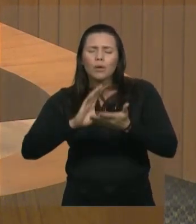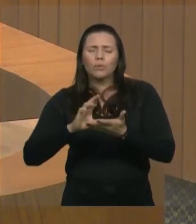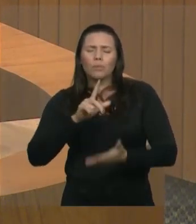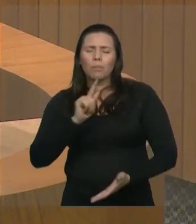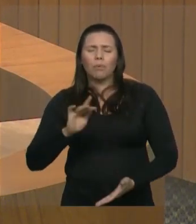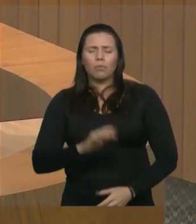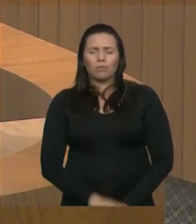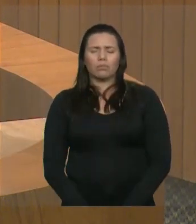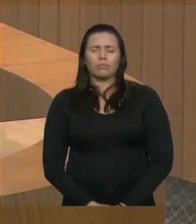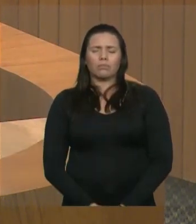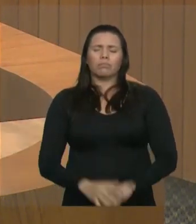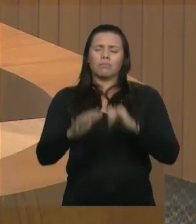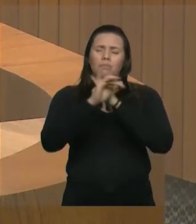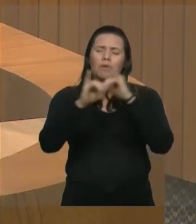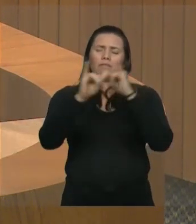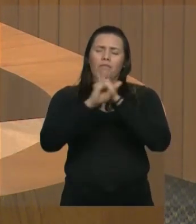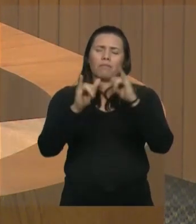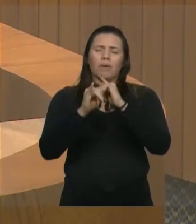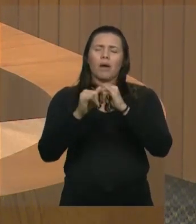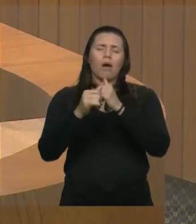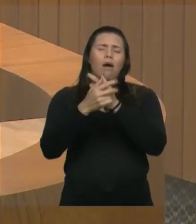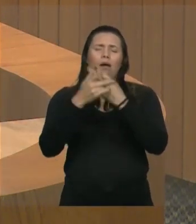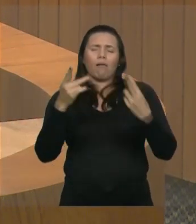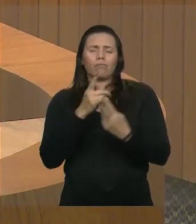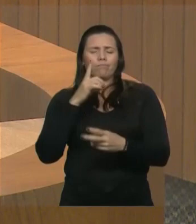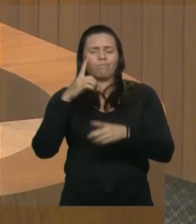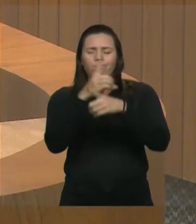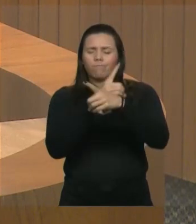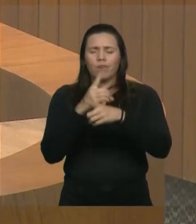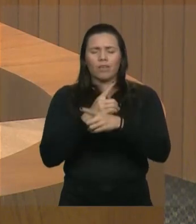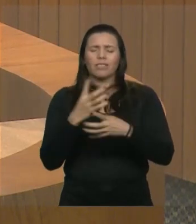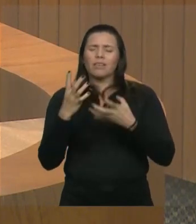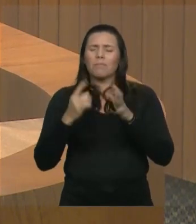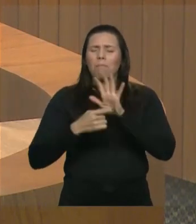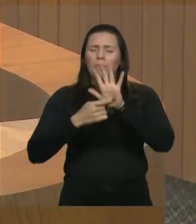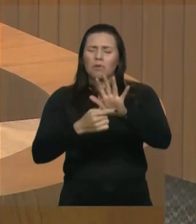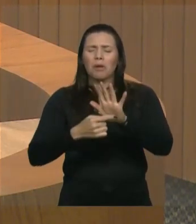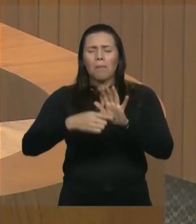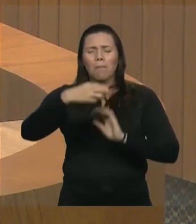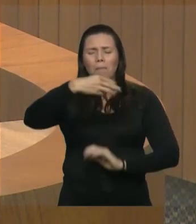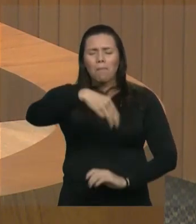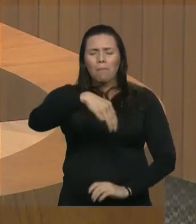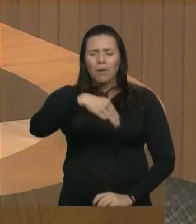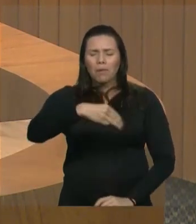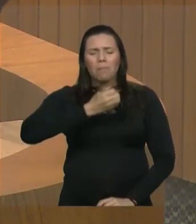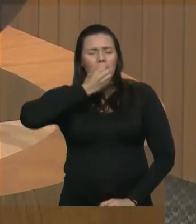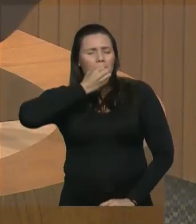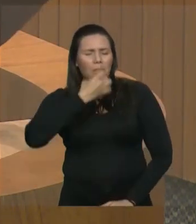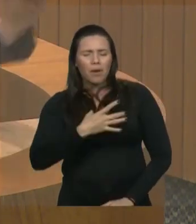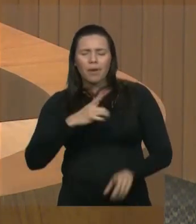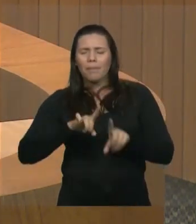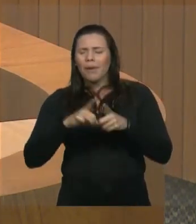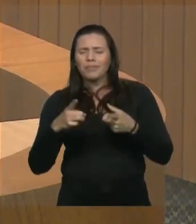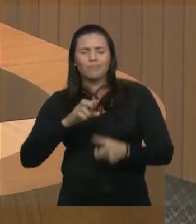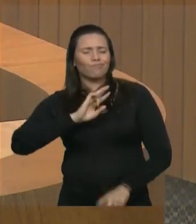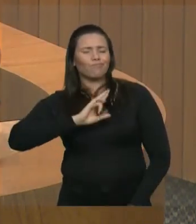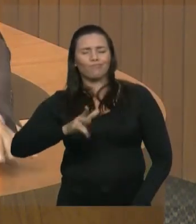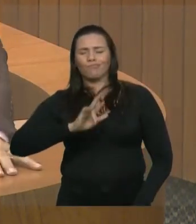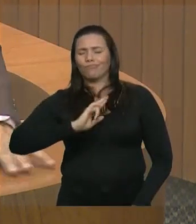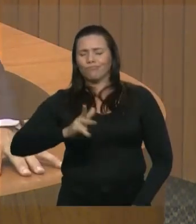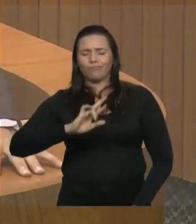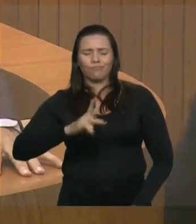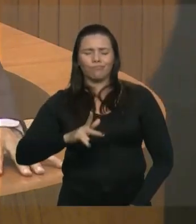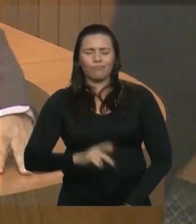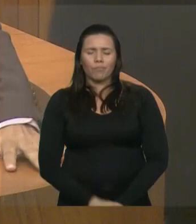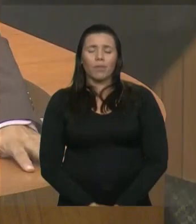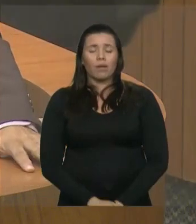mentirosa, tentando mostrar um Maranhão que não existe. O Maranhão da realidade é o Maranhão